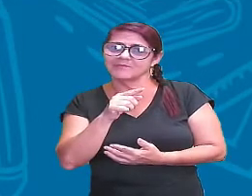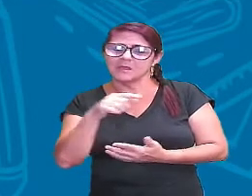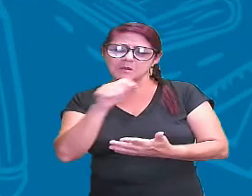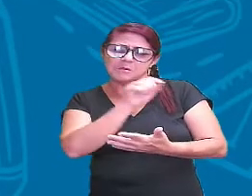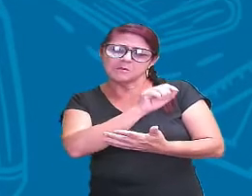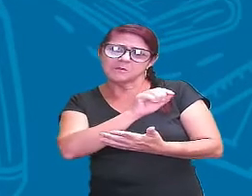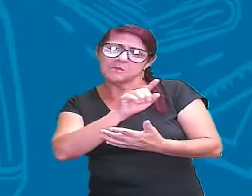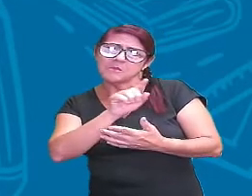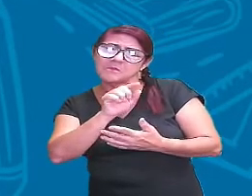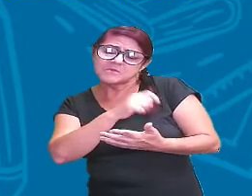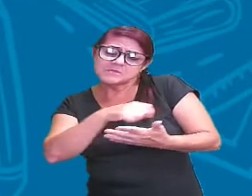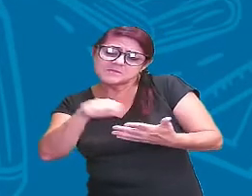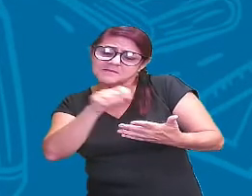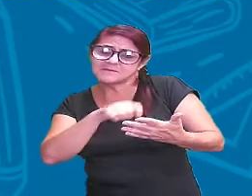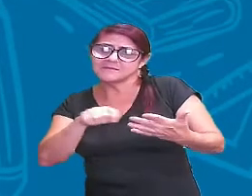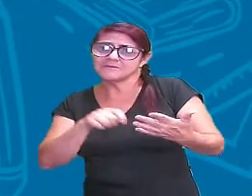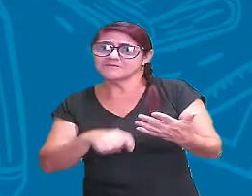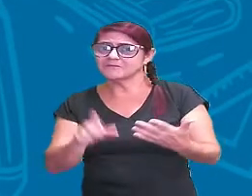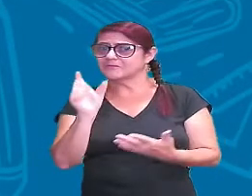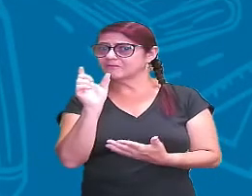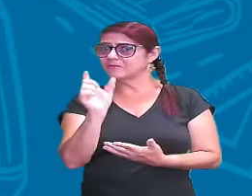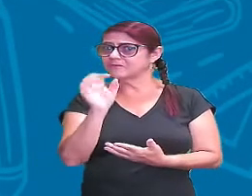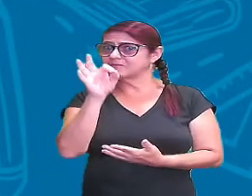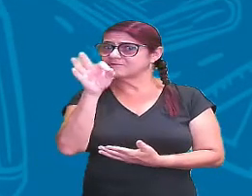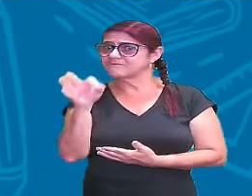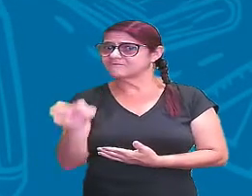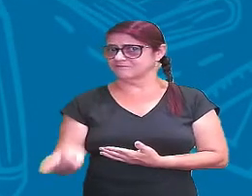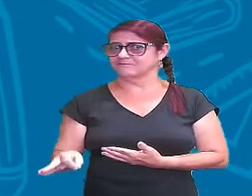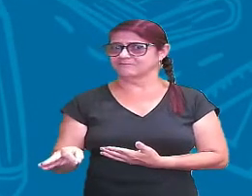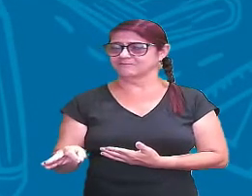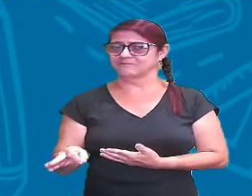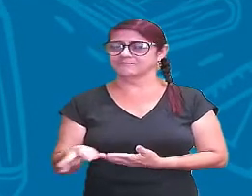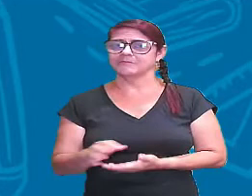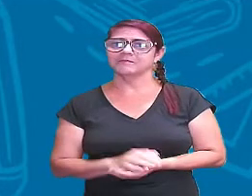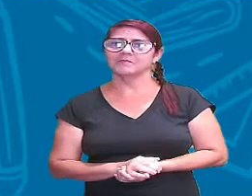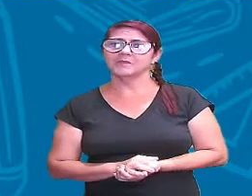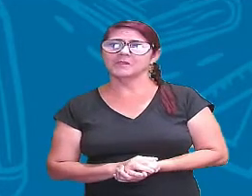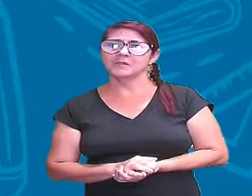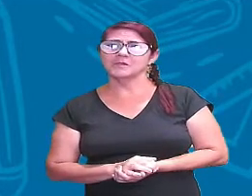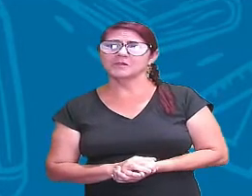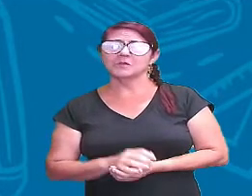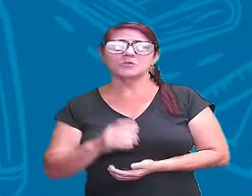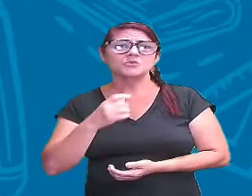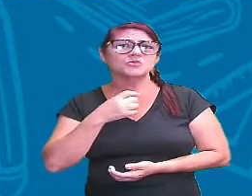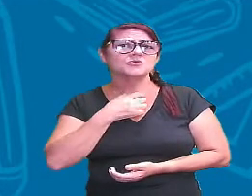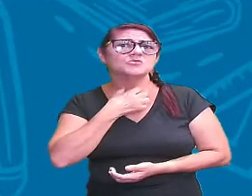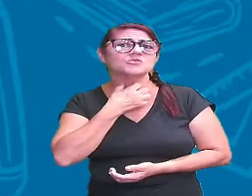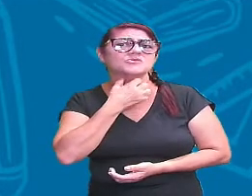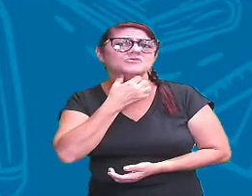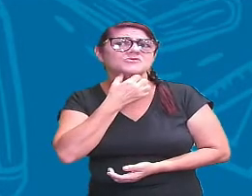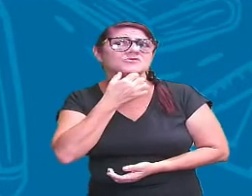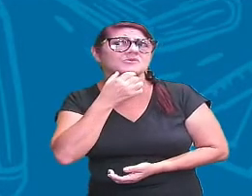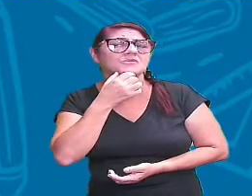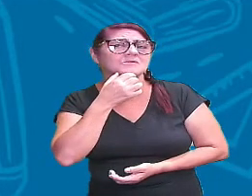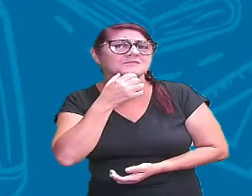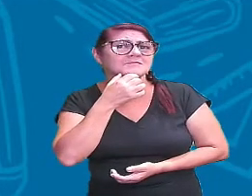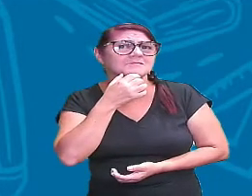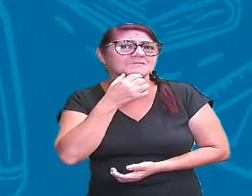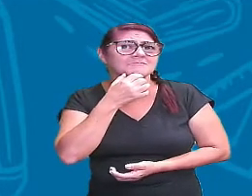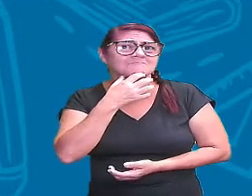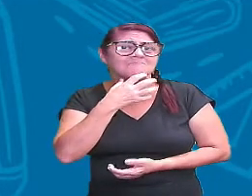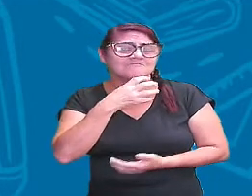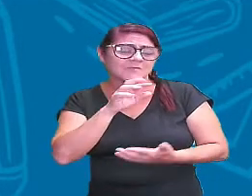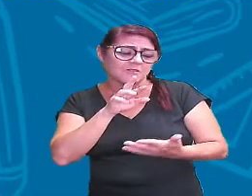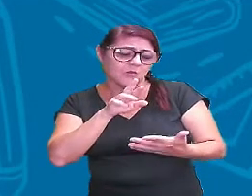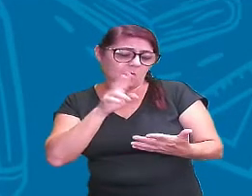grafar, escrever as palavras corretamente, né? De acordo com o som que a gente escuta, a gente vai saber